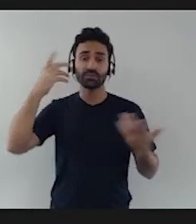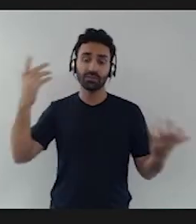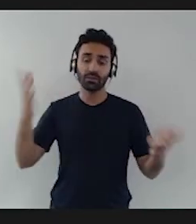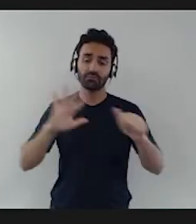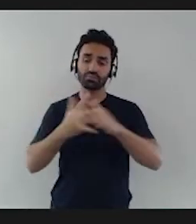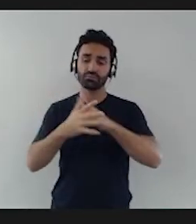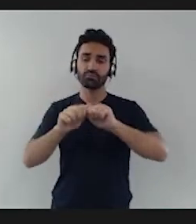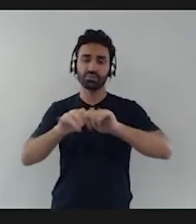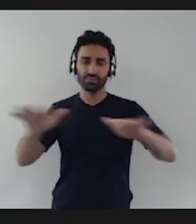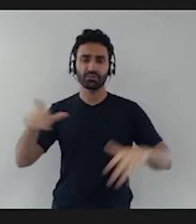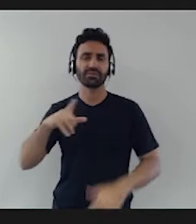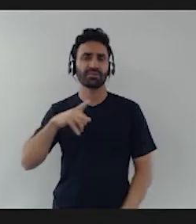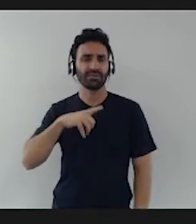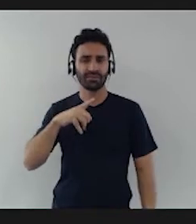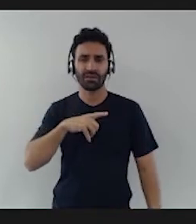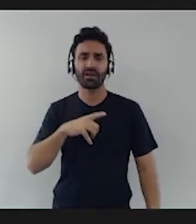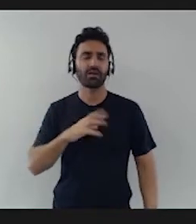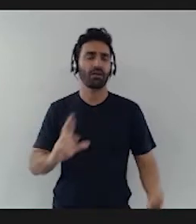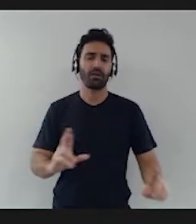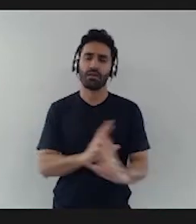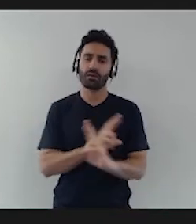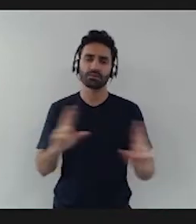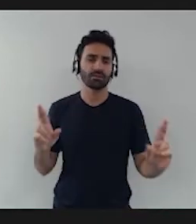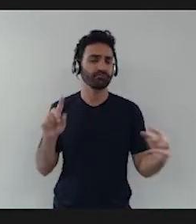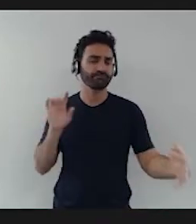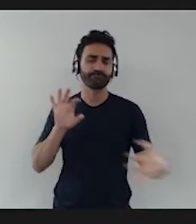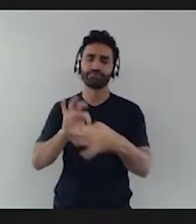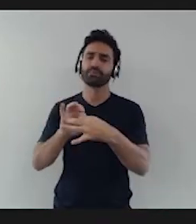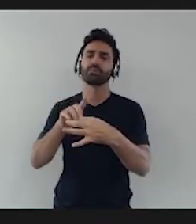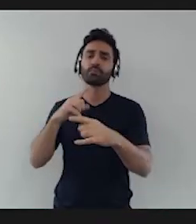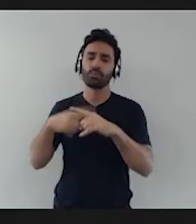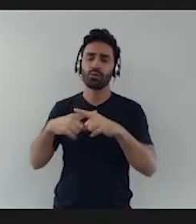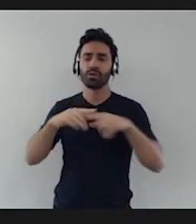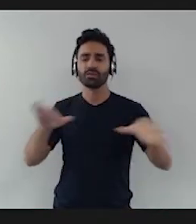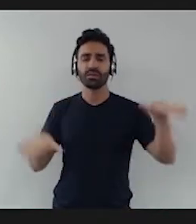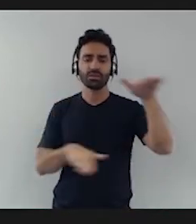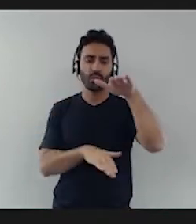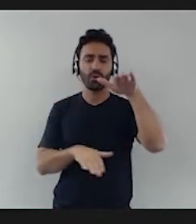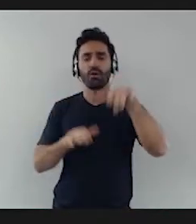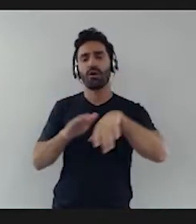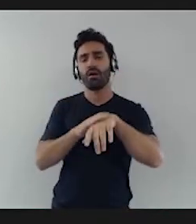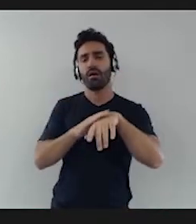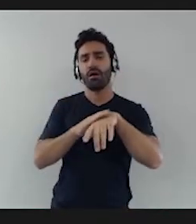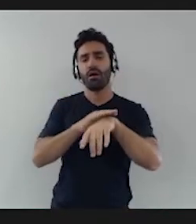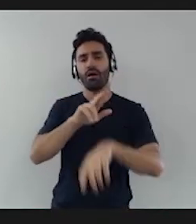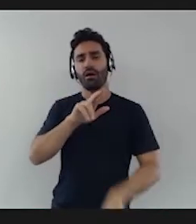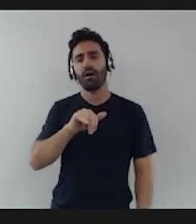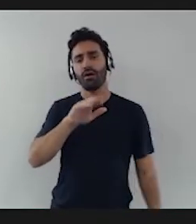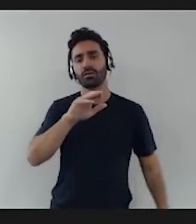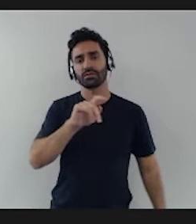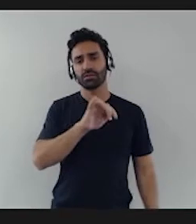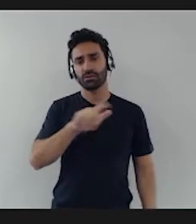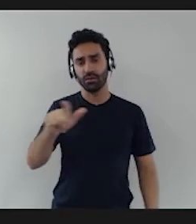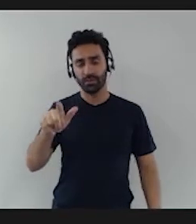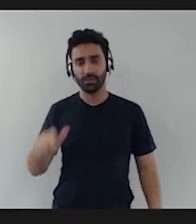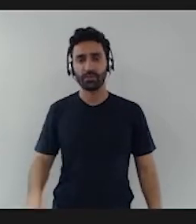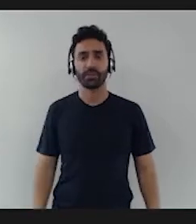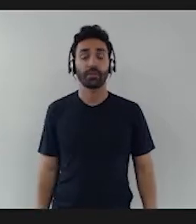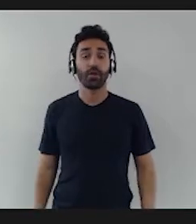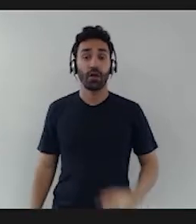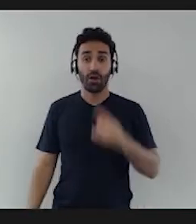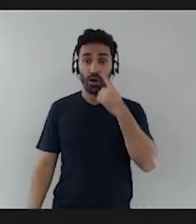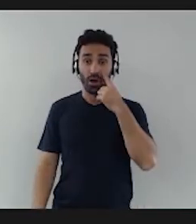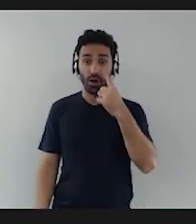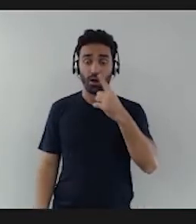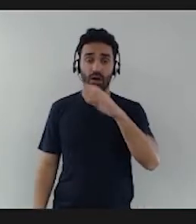Covid-19 tem uma relação intrínseca com as desigualdades raciais também. E eu tenho aqui do lado